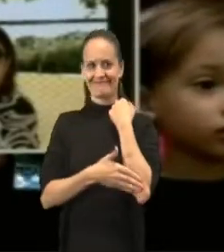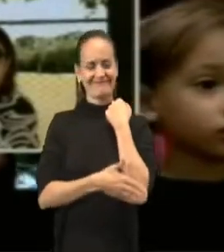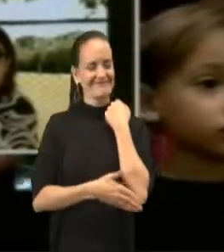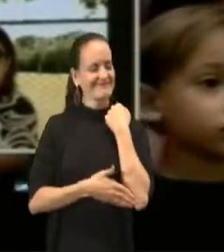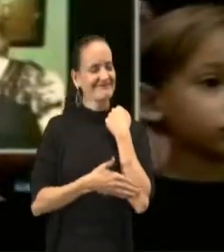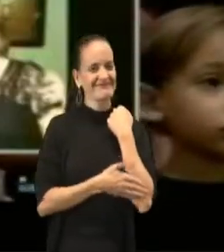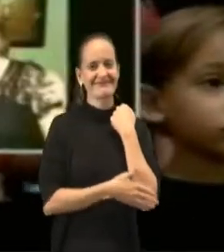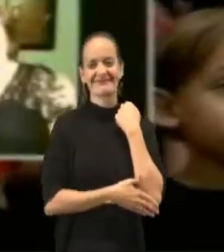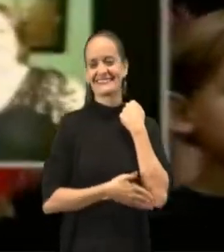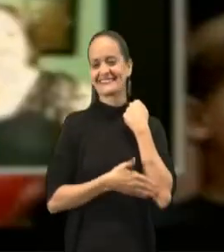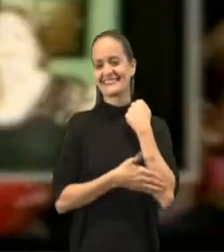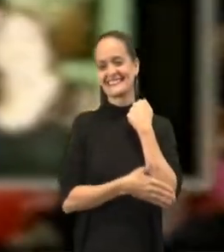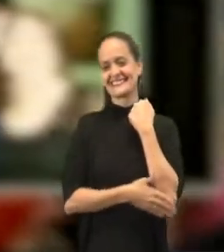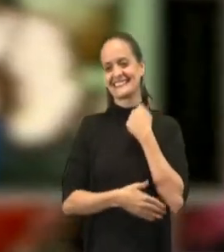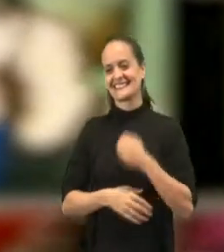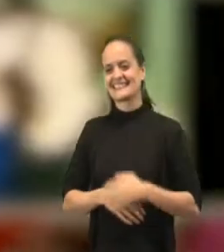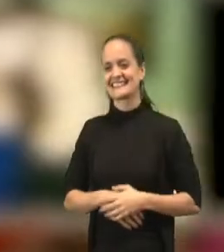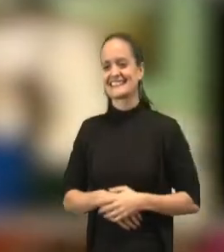ciumento.